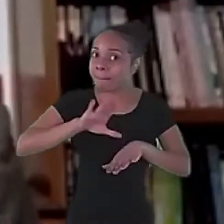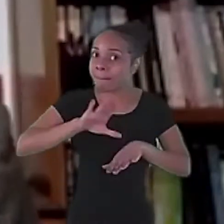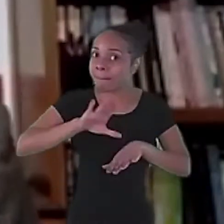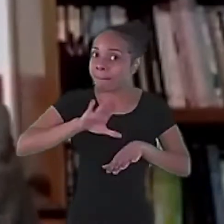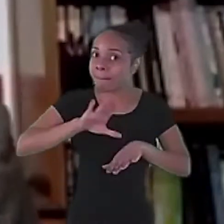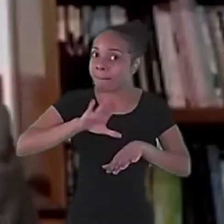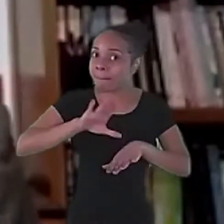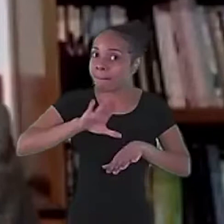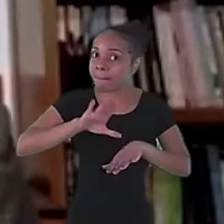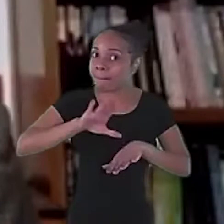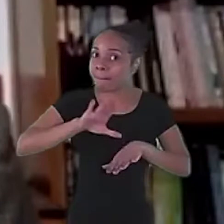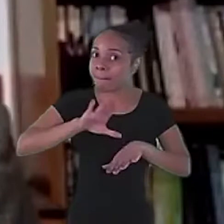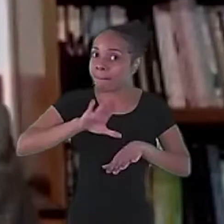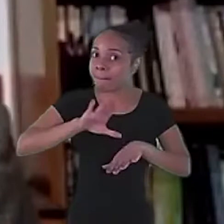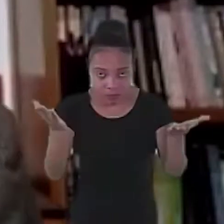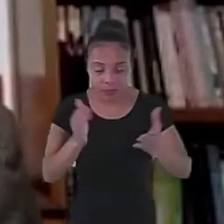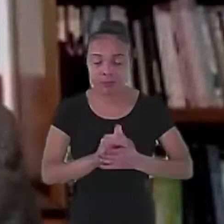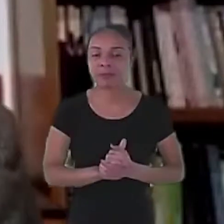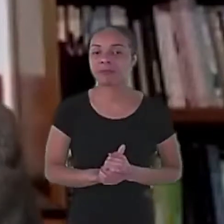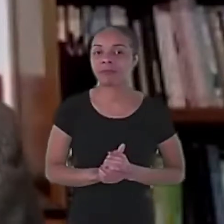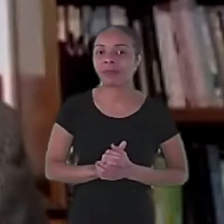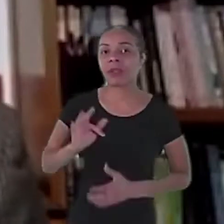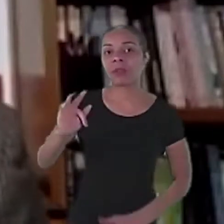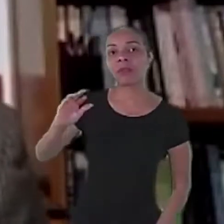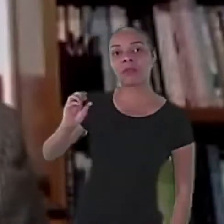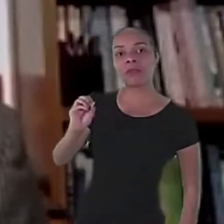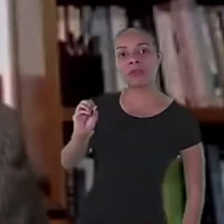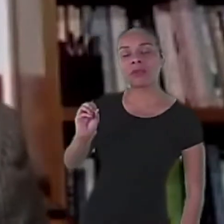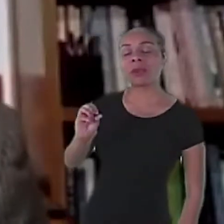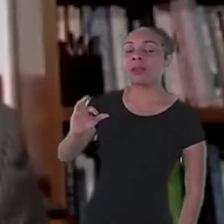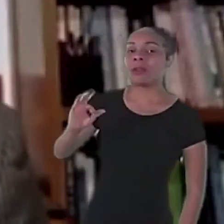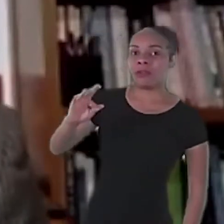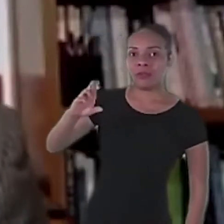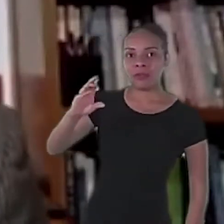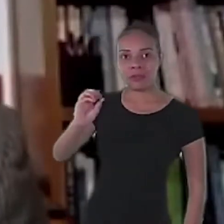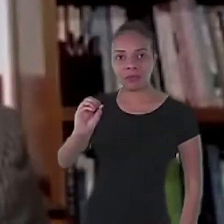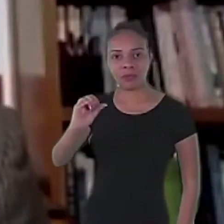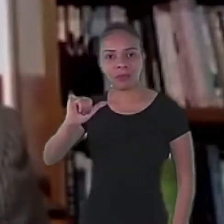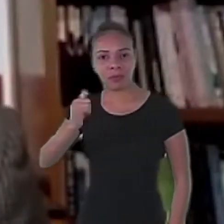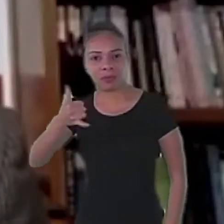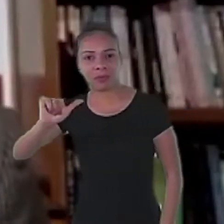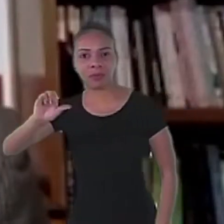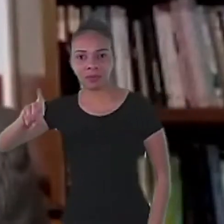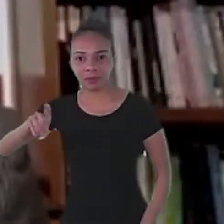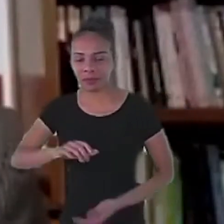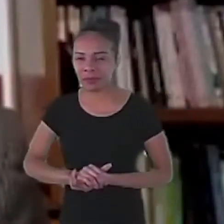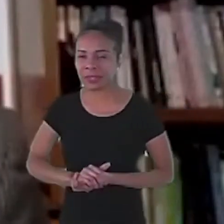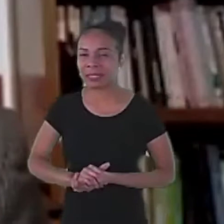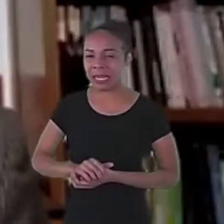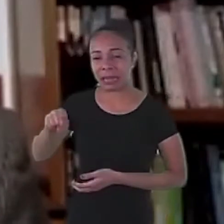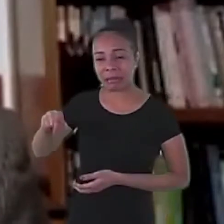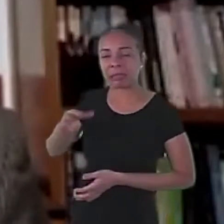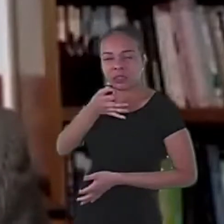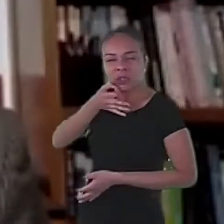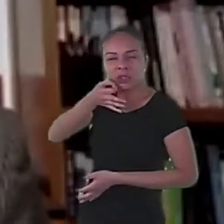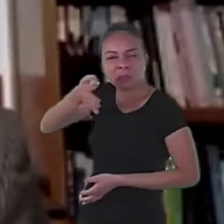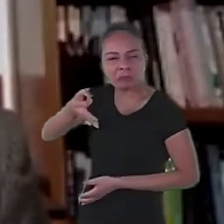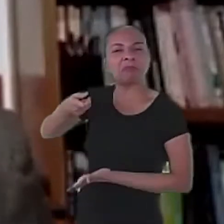Freud foi um crítico severo da moral sexual civilizada.